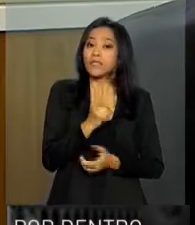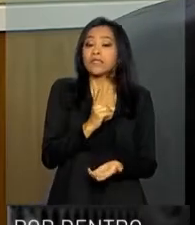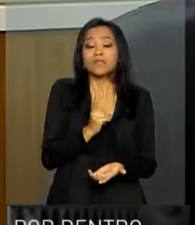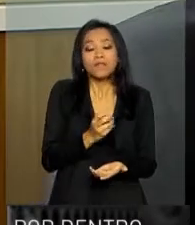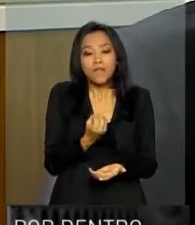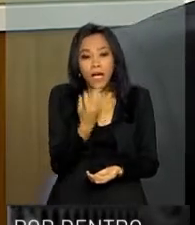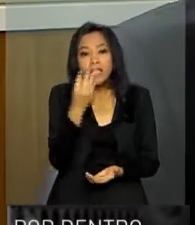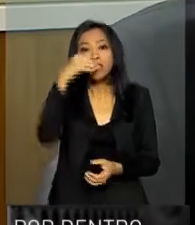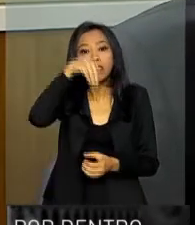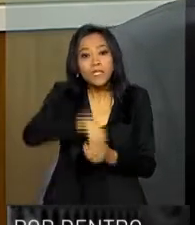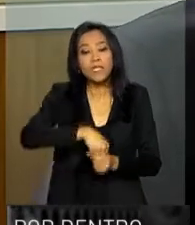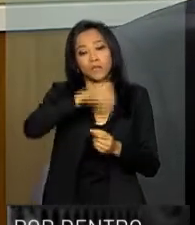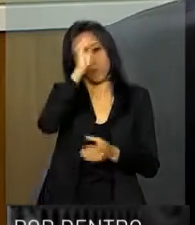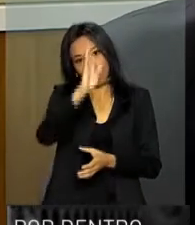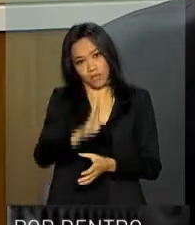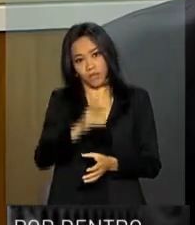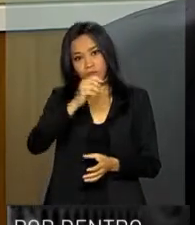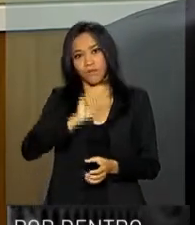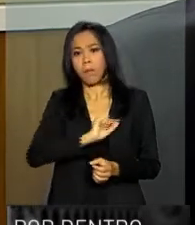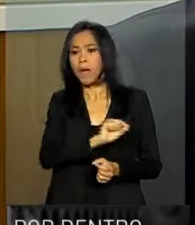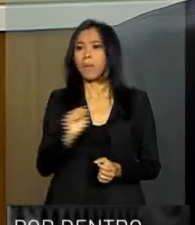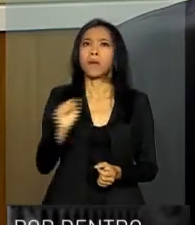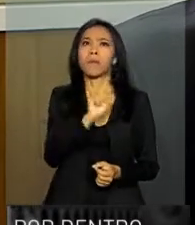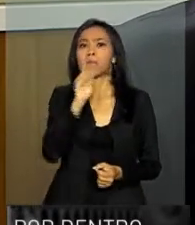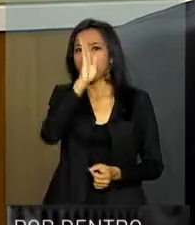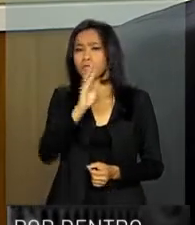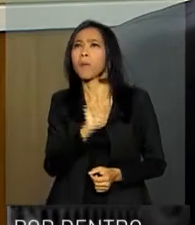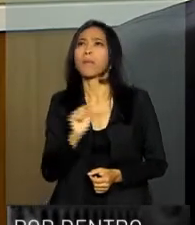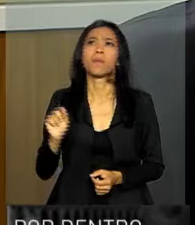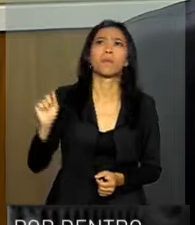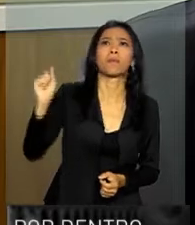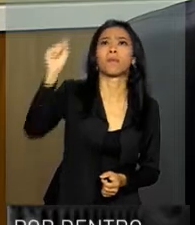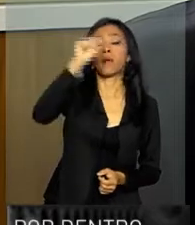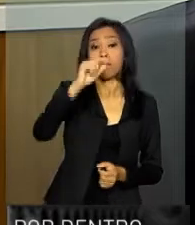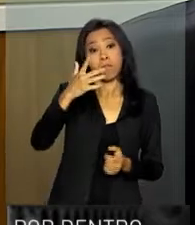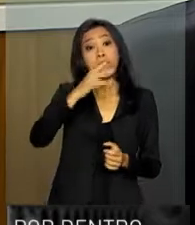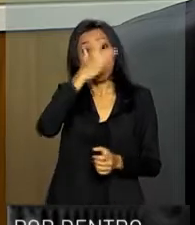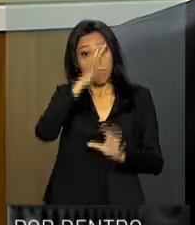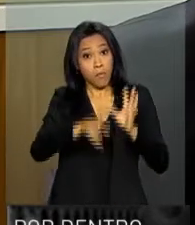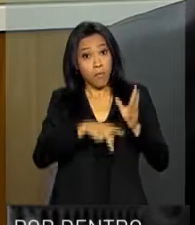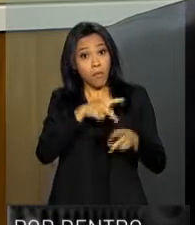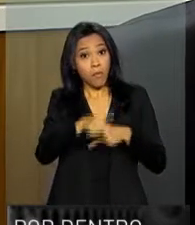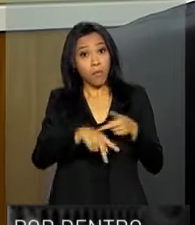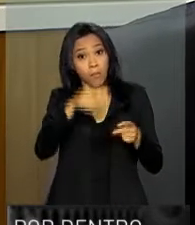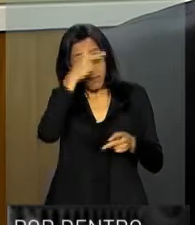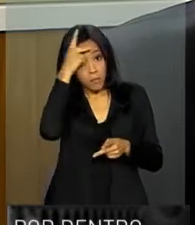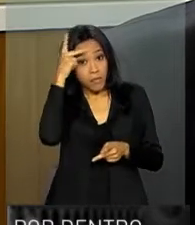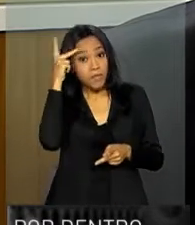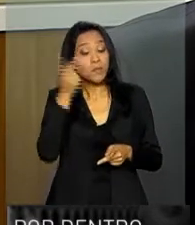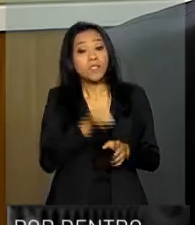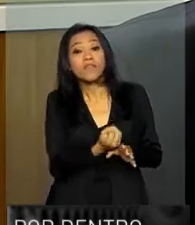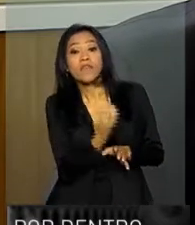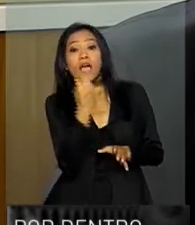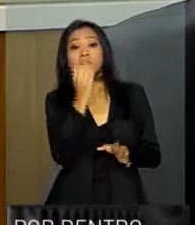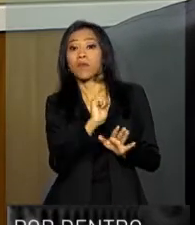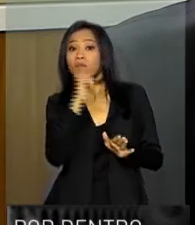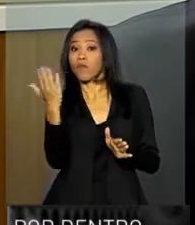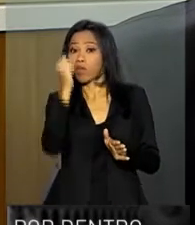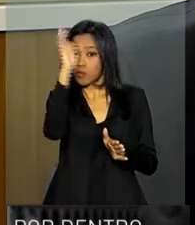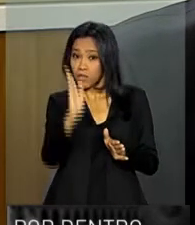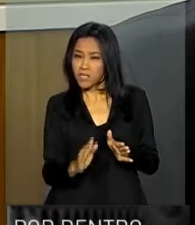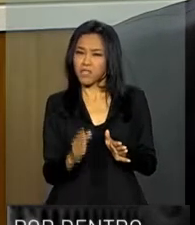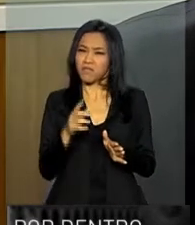pelo brasil então se nós temos brasileiros que viajam para o exterior então de 7 8 milhões